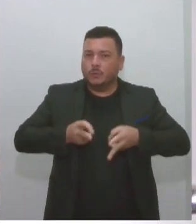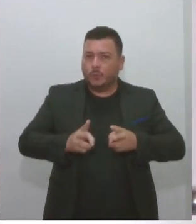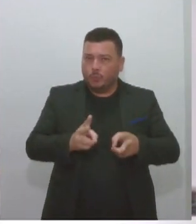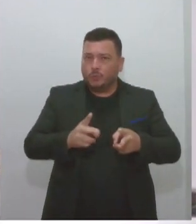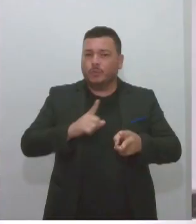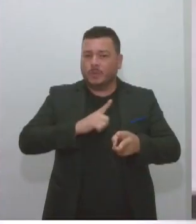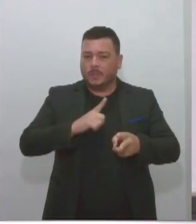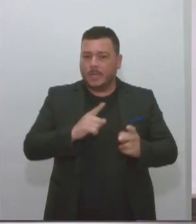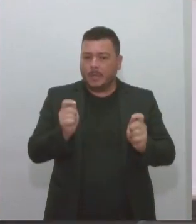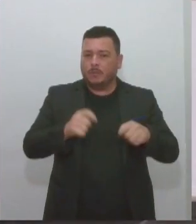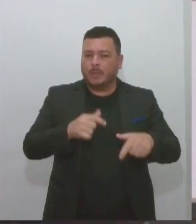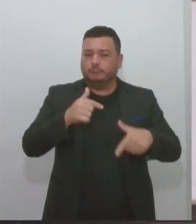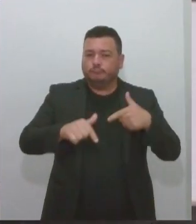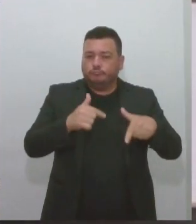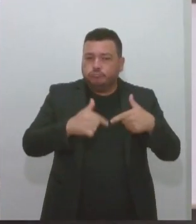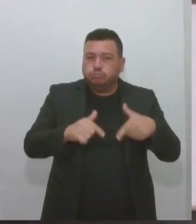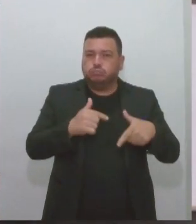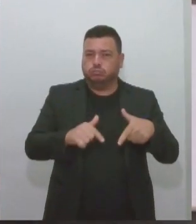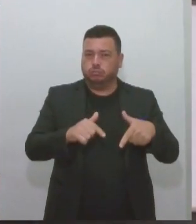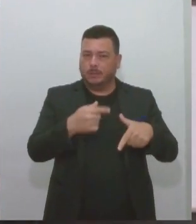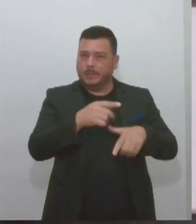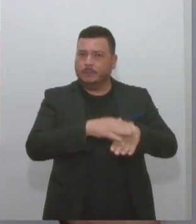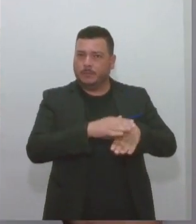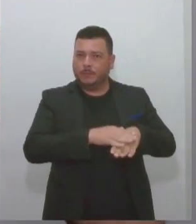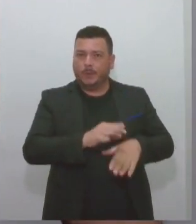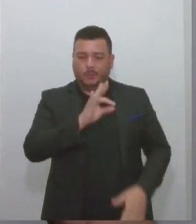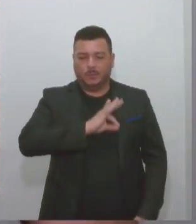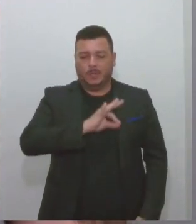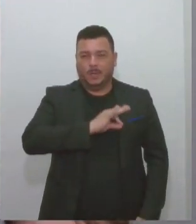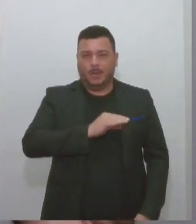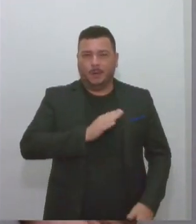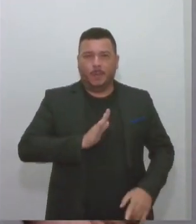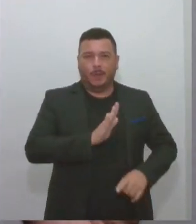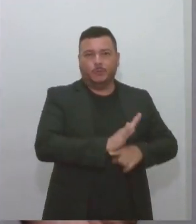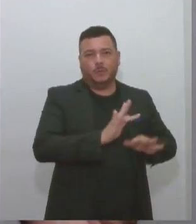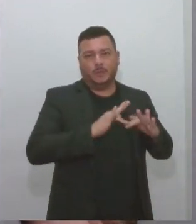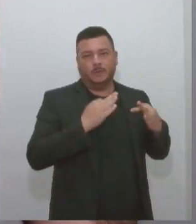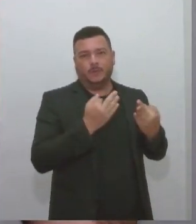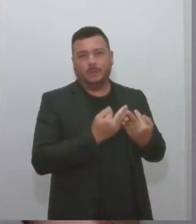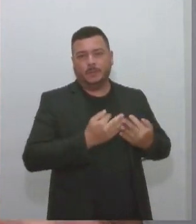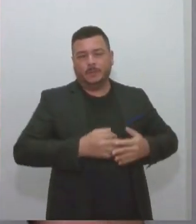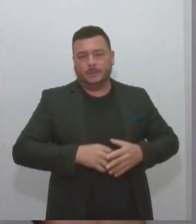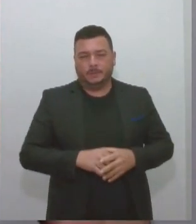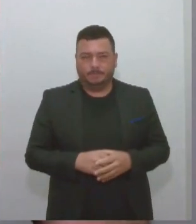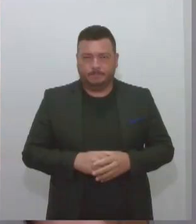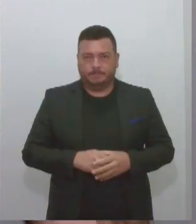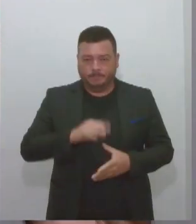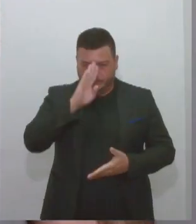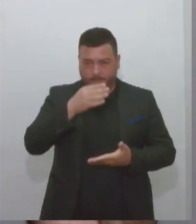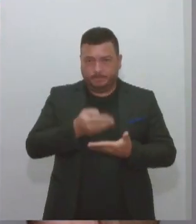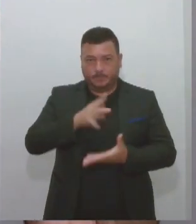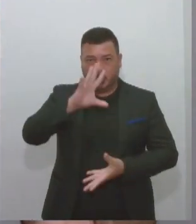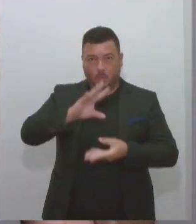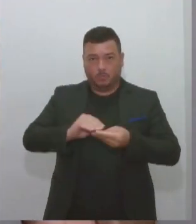buscar, por meio do trabalho, o sustento das suas famílias. Acho que com a conclusão da licitação é